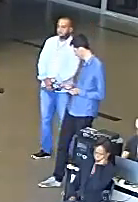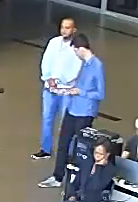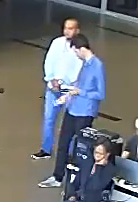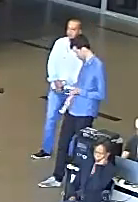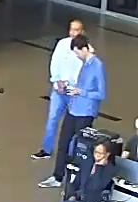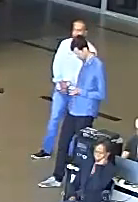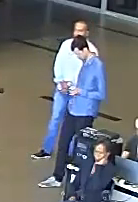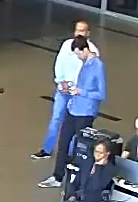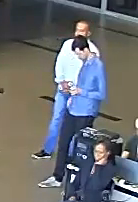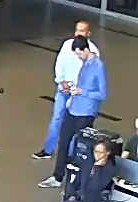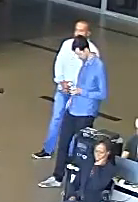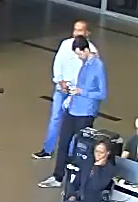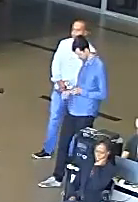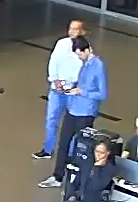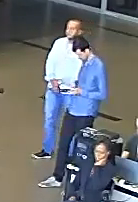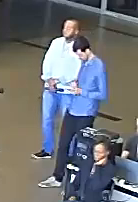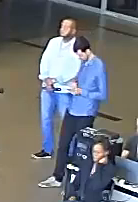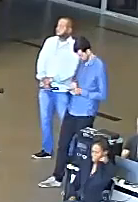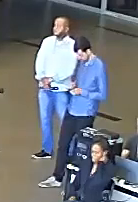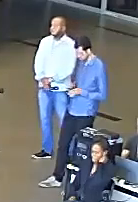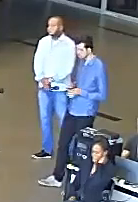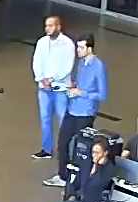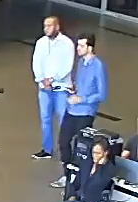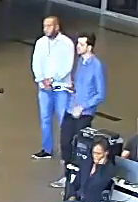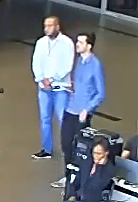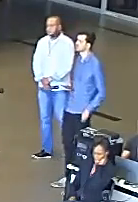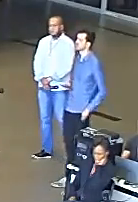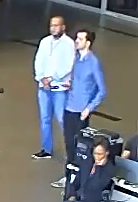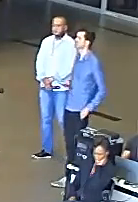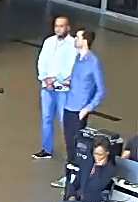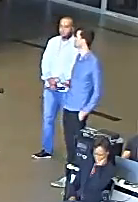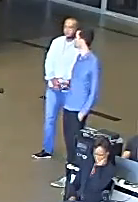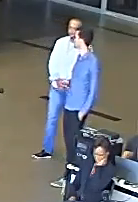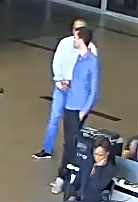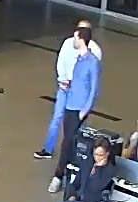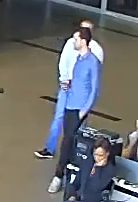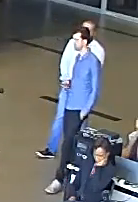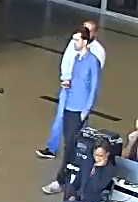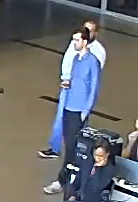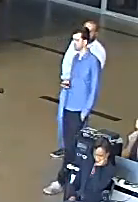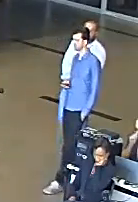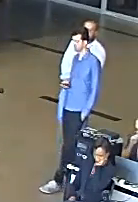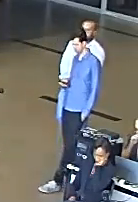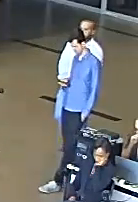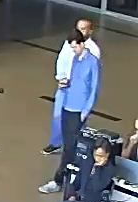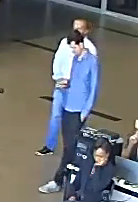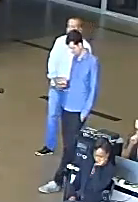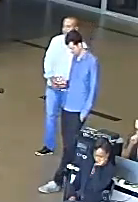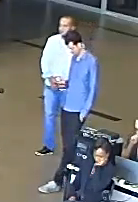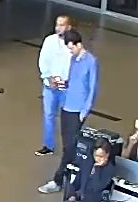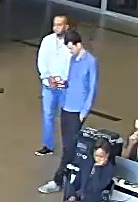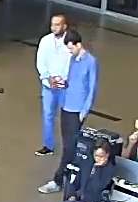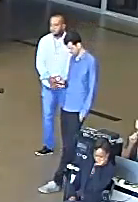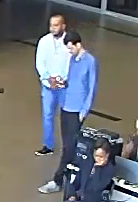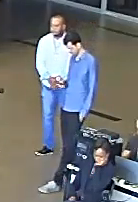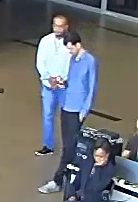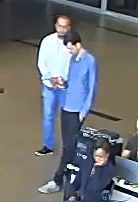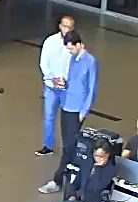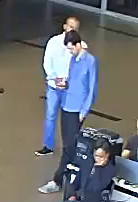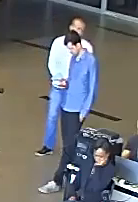normas que eh não são impostas primeiramente Deputado eu gostaria só de esclarecer o seguinte